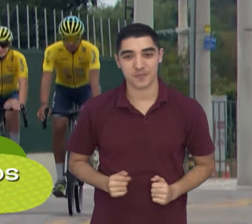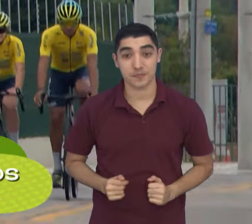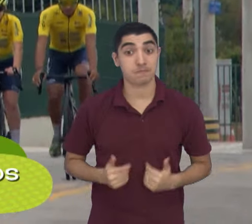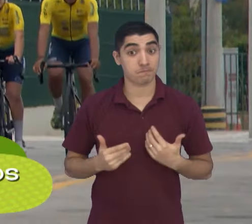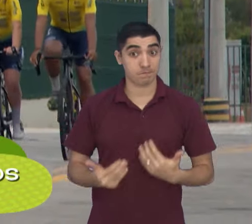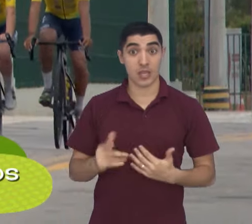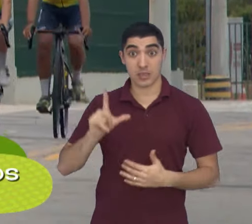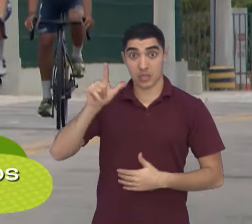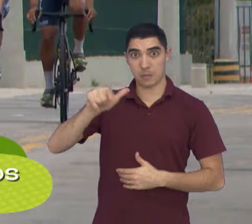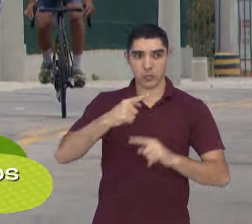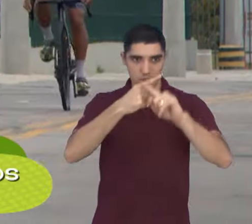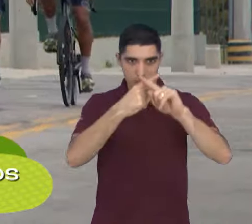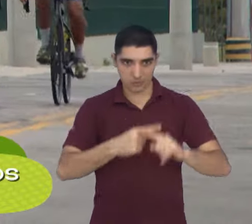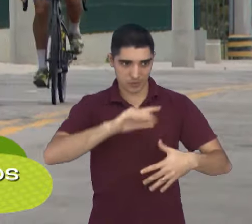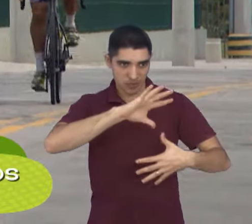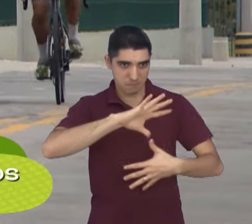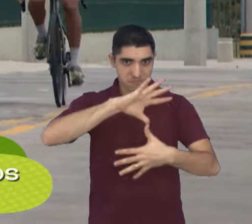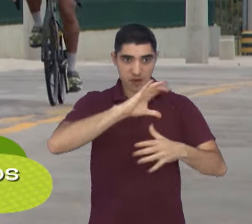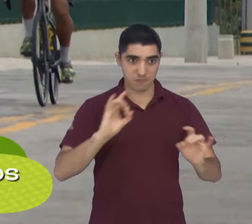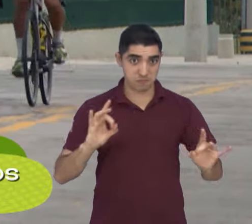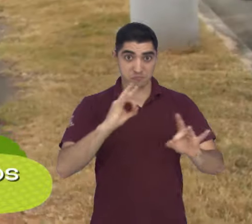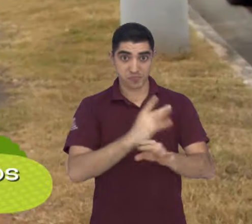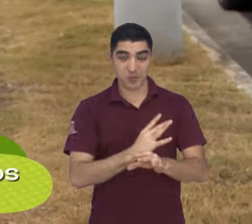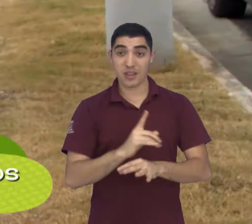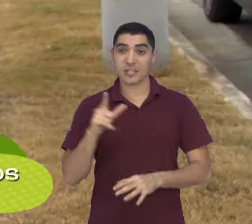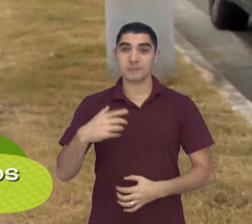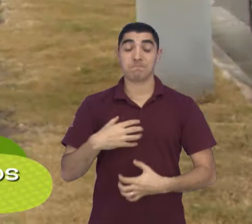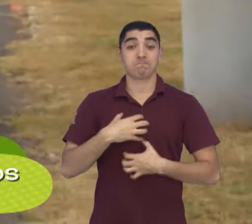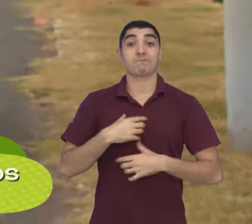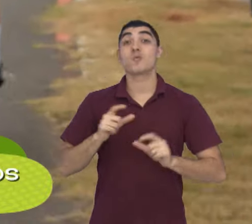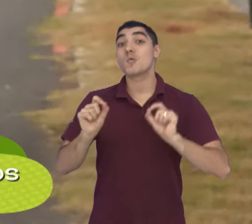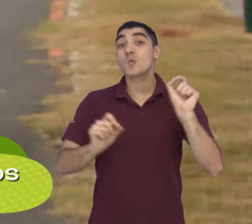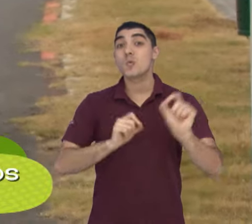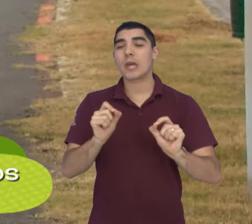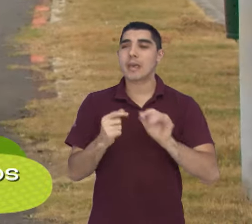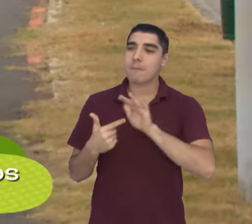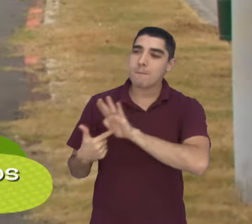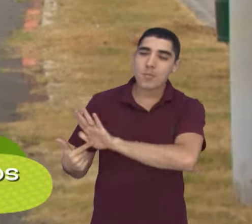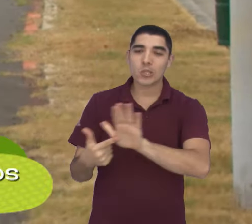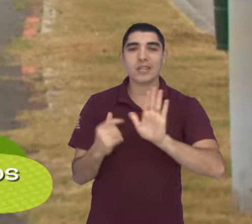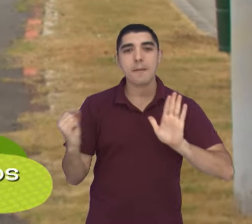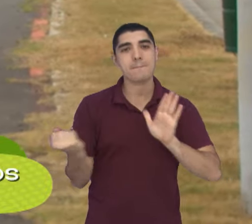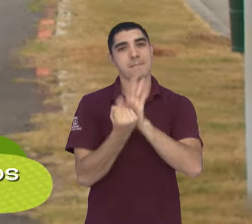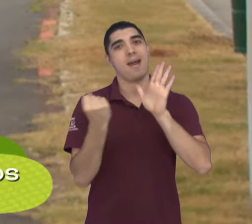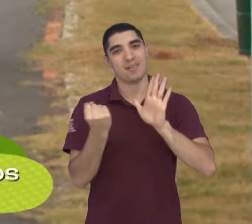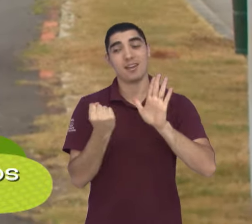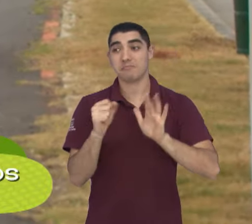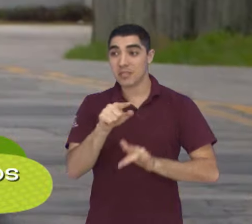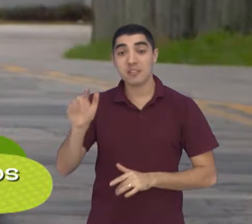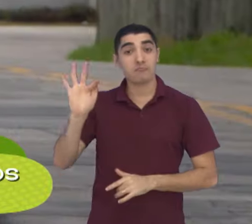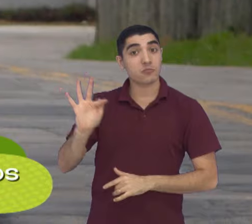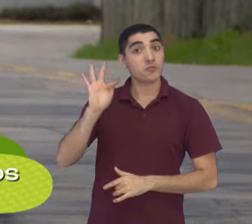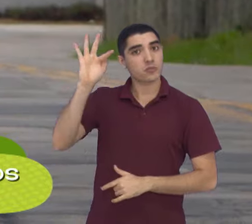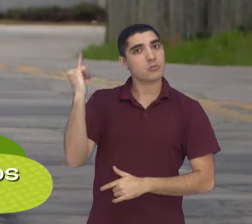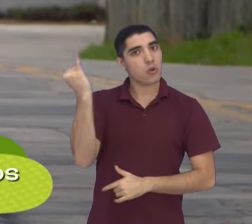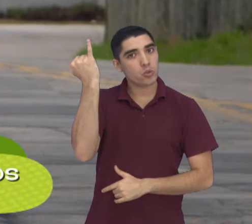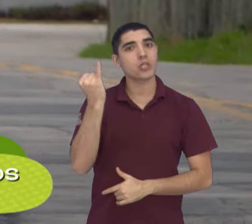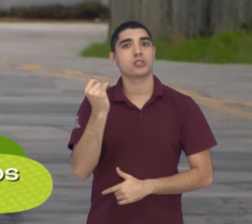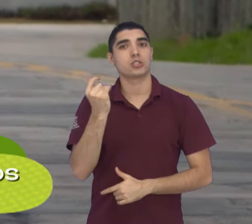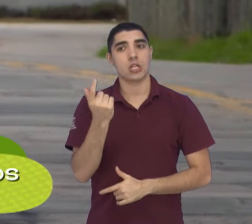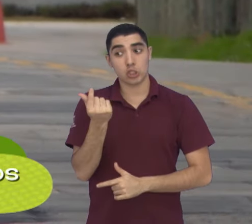do Pan-Americano, o sentimento é que a competição possa deixar um legado positivo, com mais investimentos no